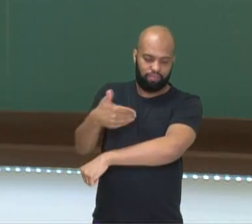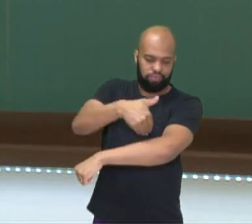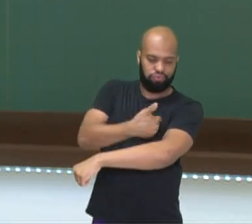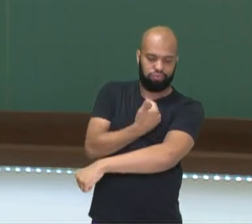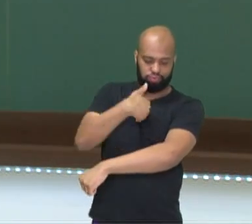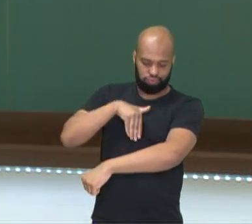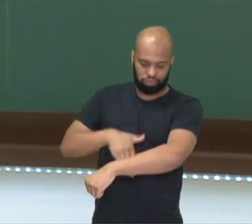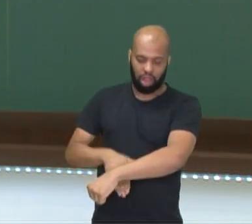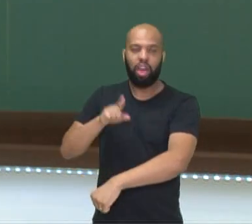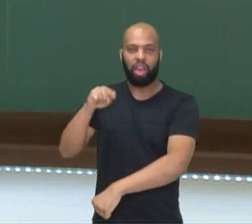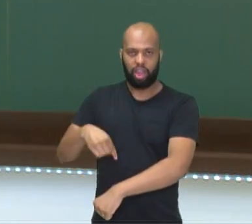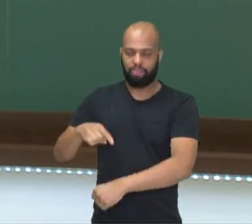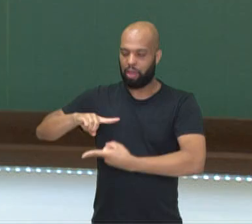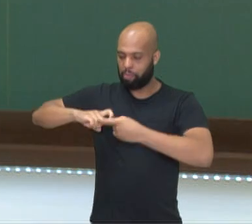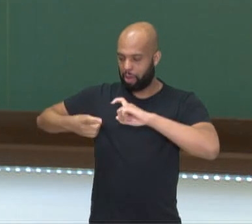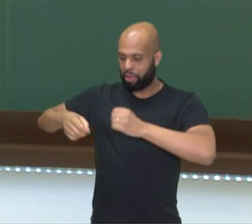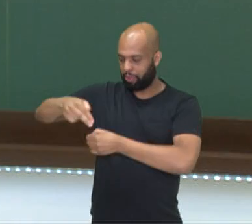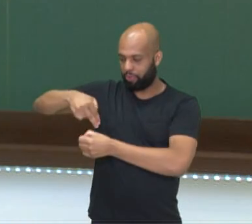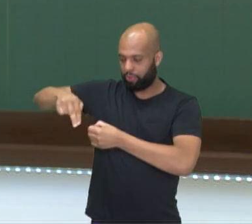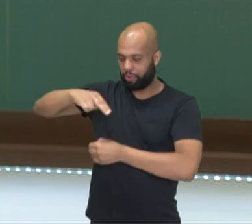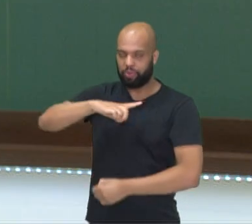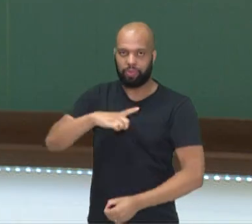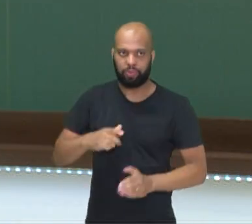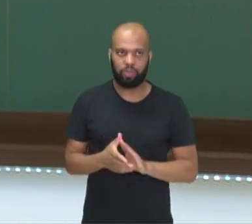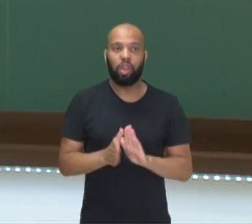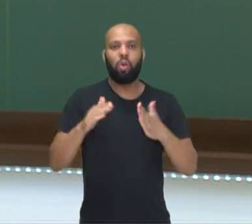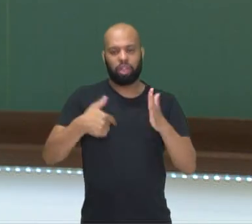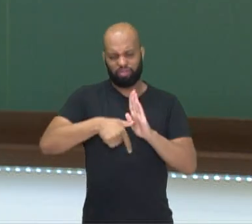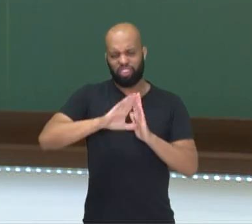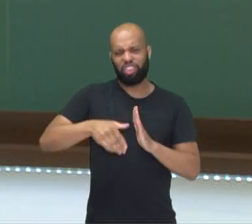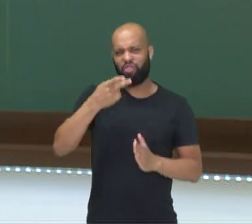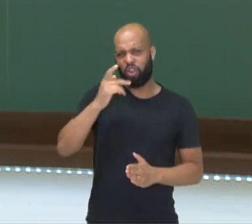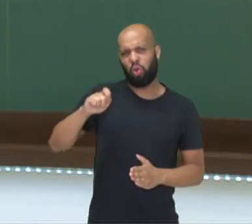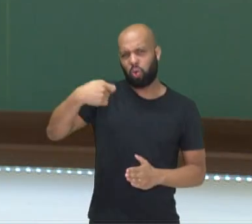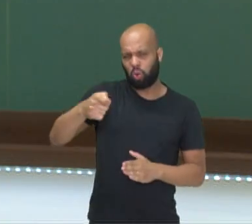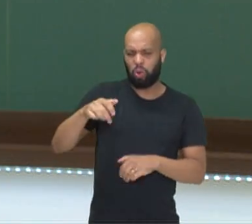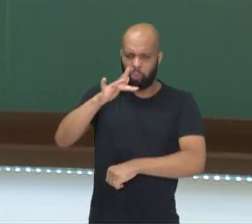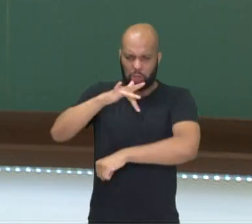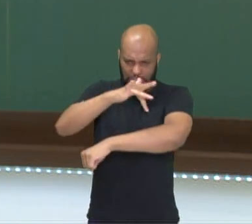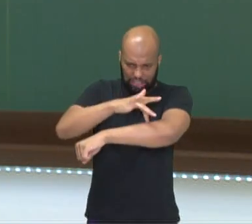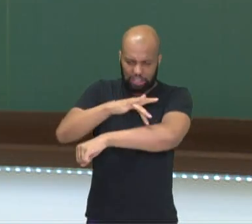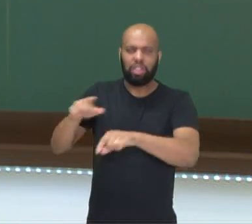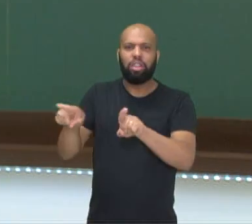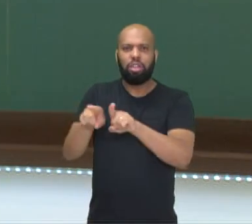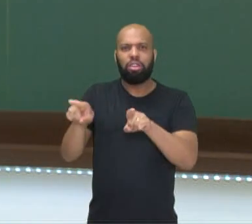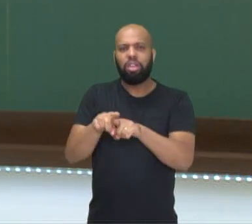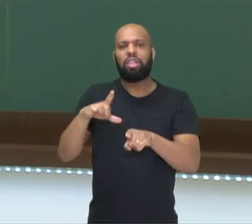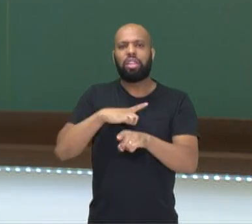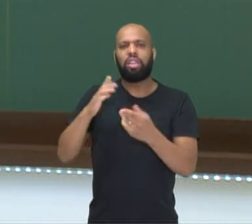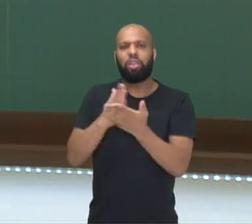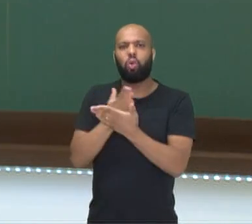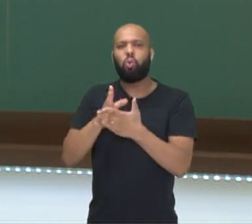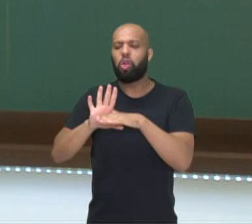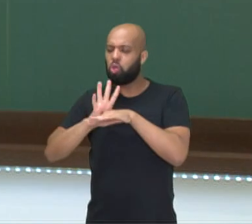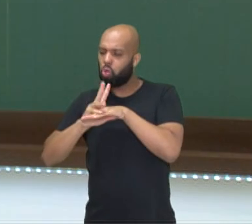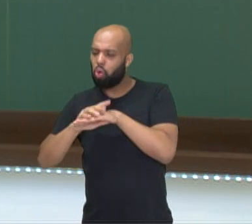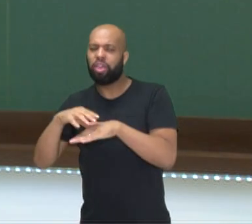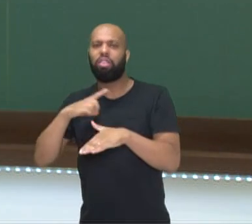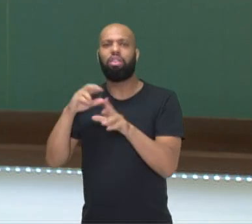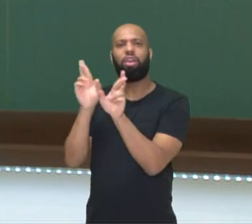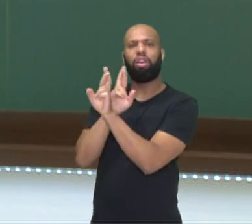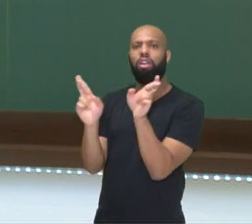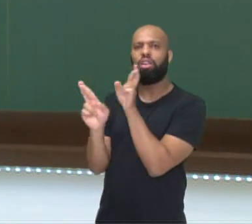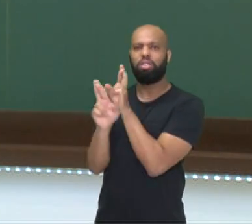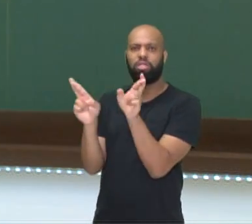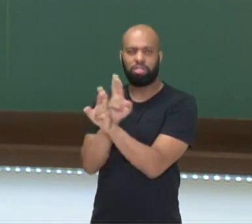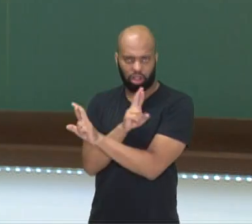esse protozoário. Bom, já que a gente falou de mosquitos e de doenças associadas,